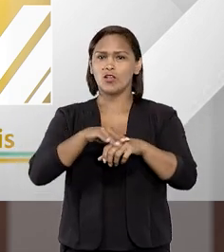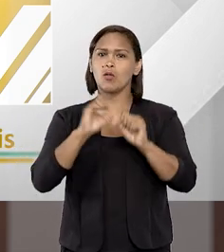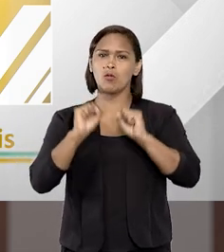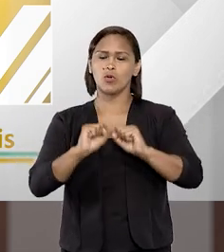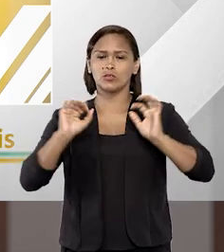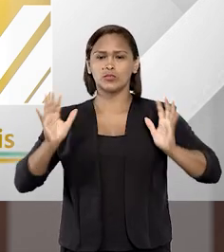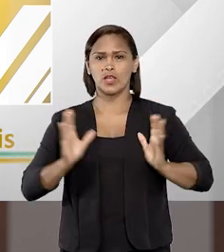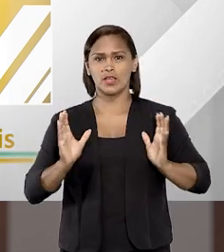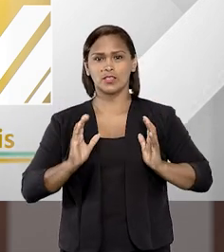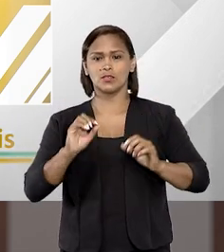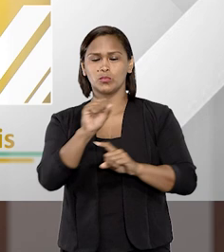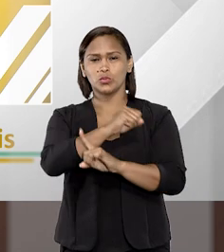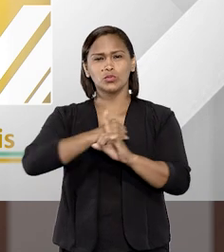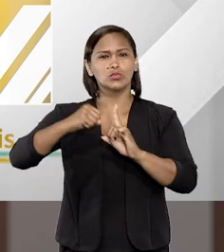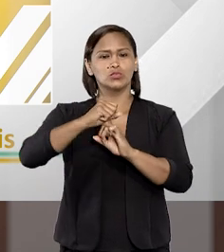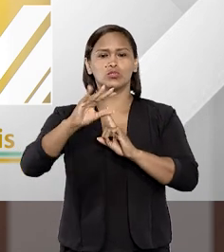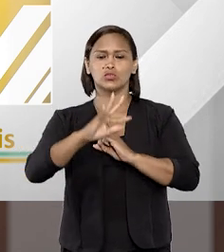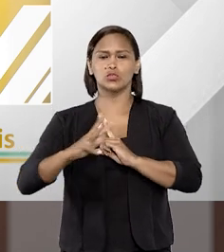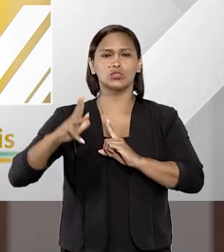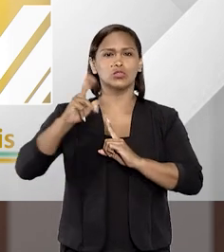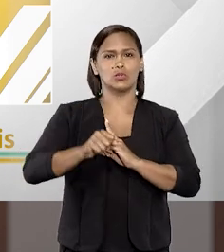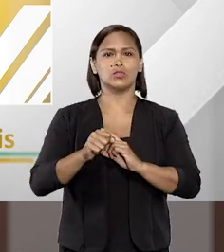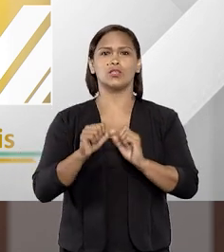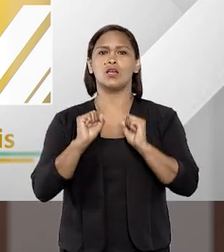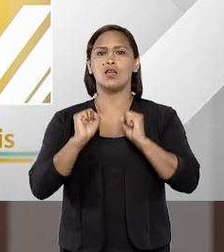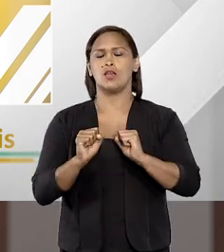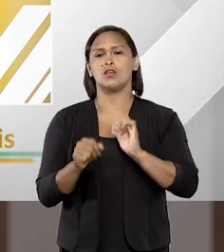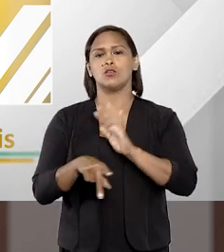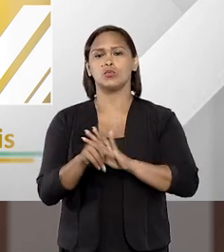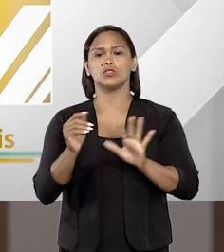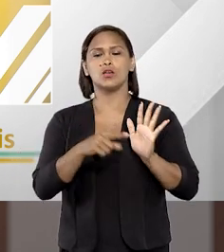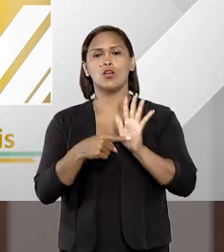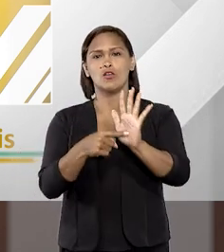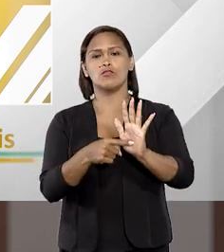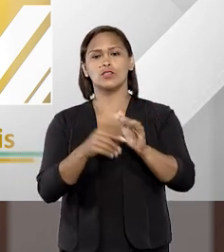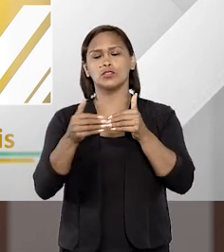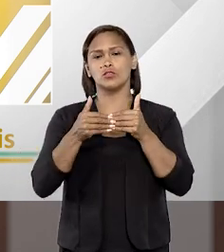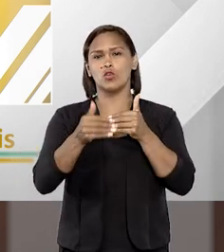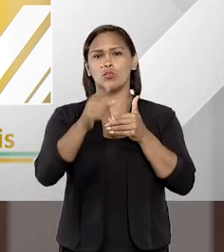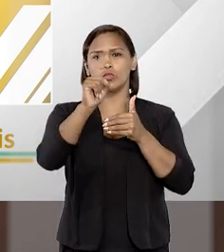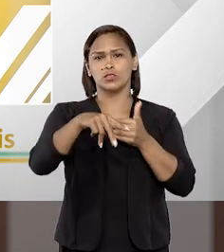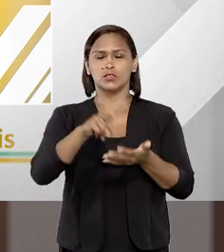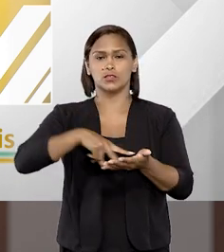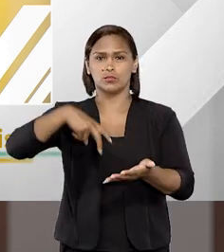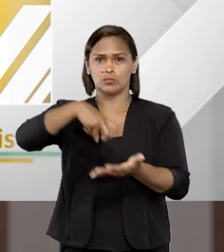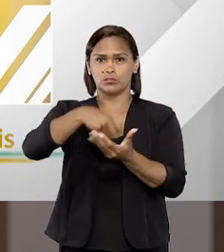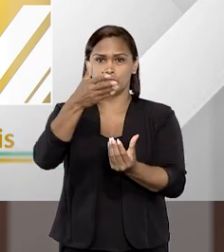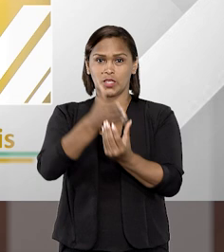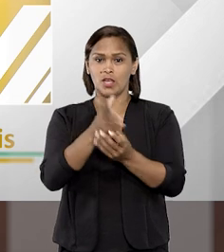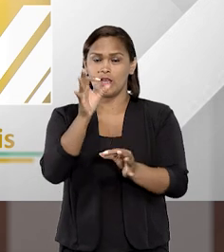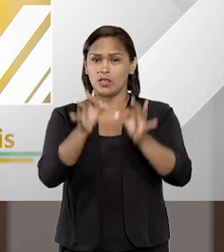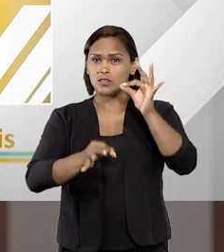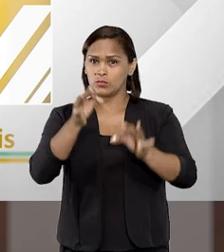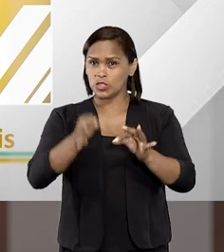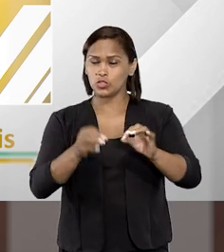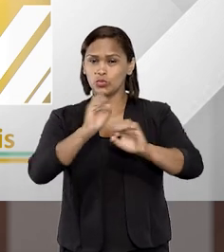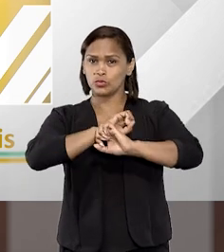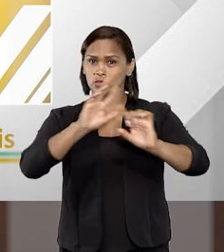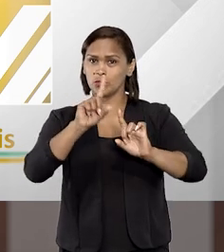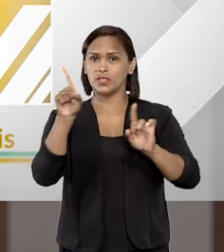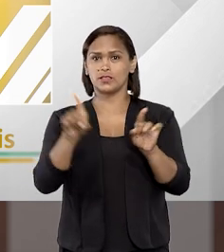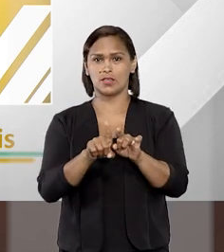seja enriquecido pela sociedade e que nós possamos oferecer um processo penal mais justo mais